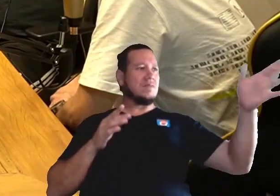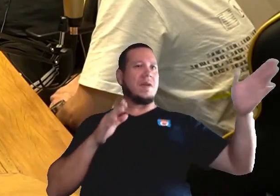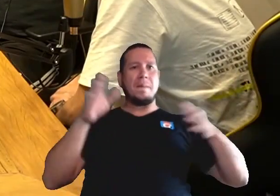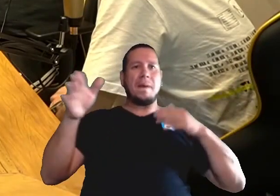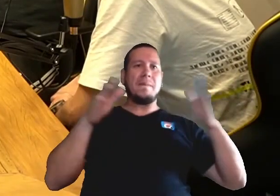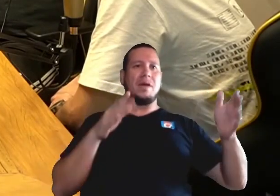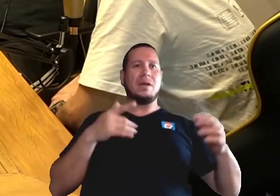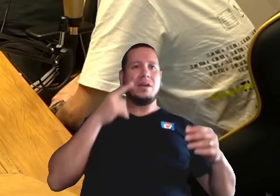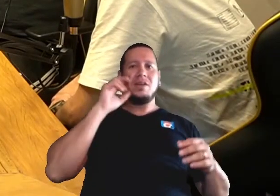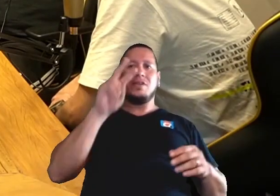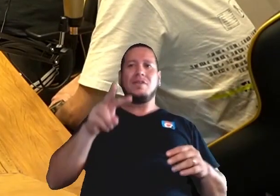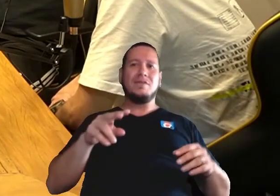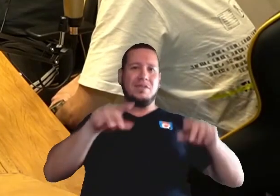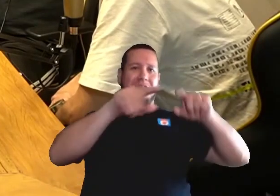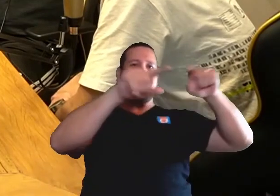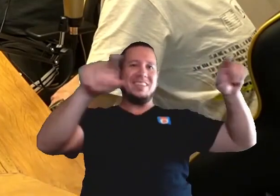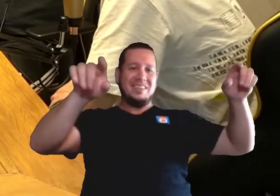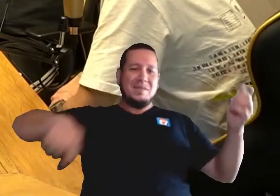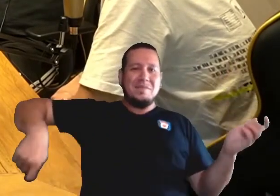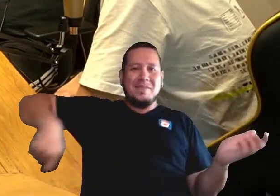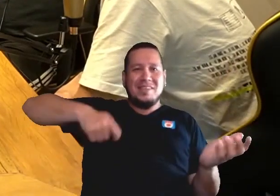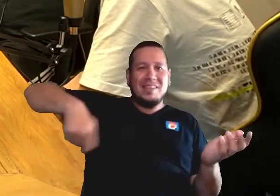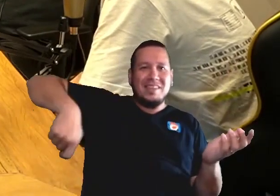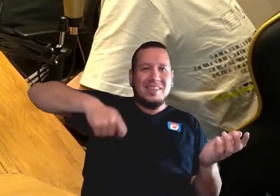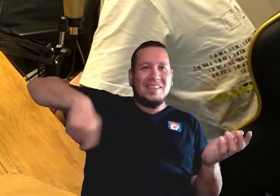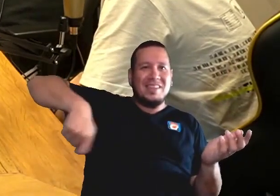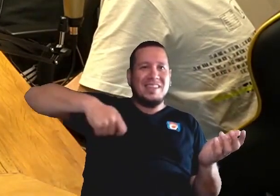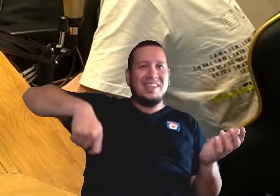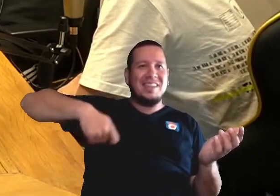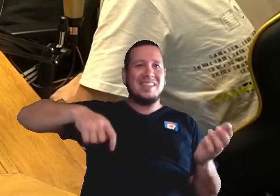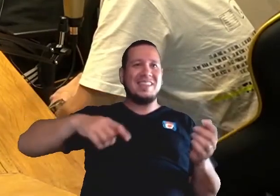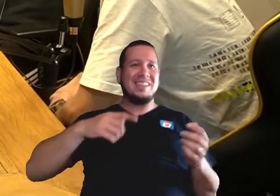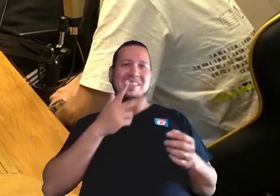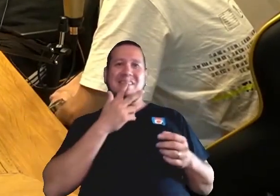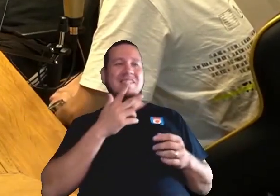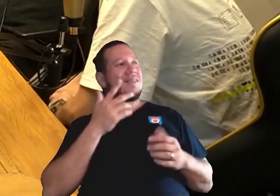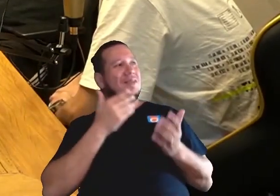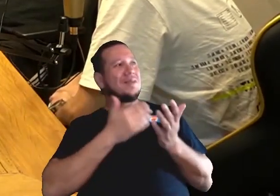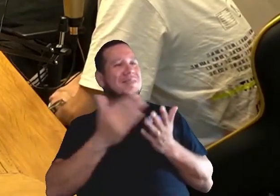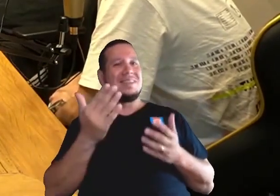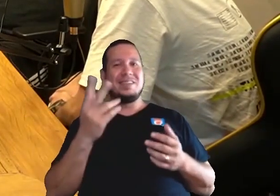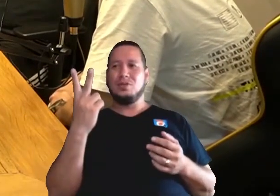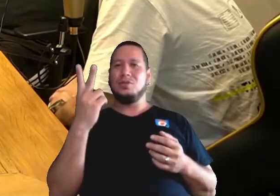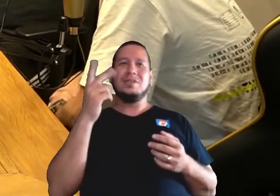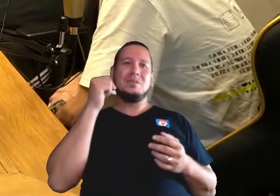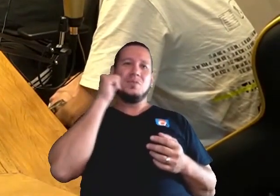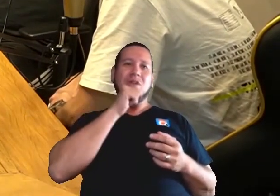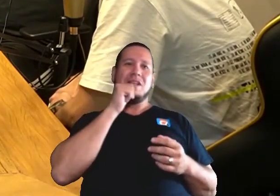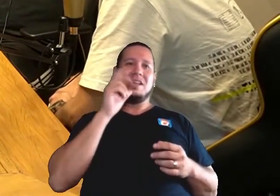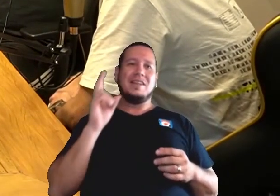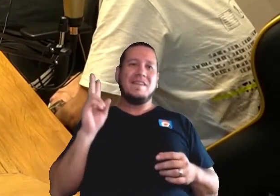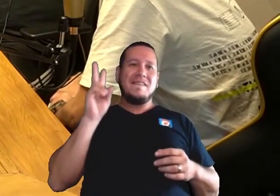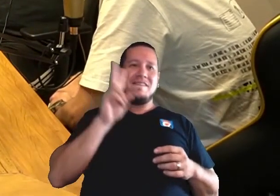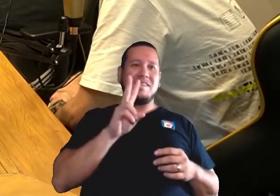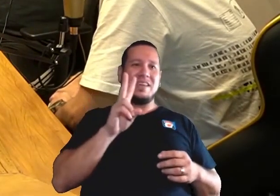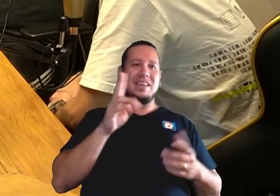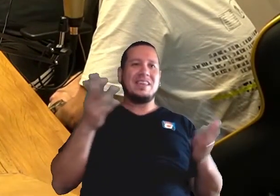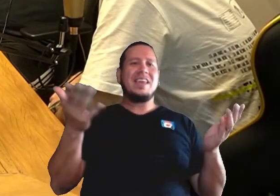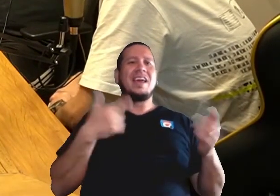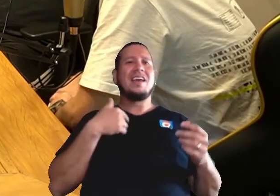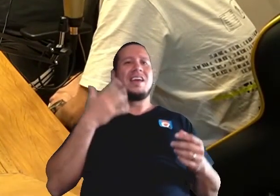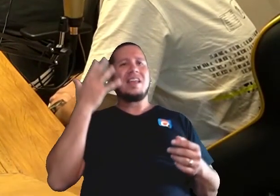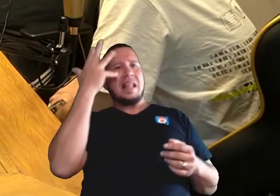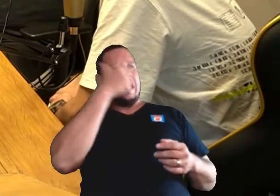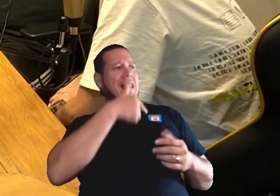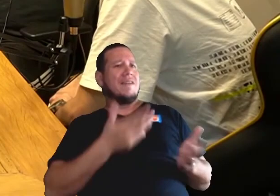lá assim olhar mesinha de sinuca aí uns das baleias vai dizer a batata a cebola branca Papa color duas as duas minha colega falou